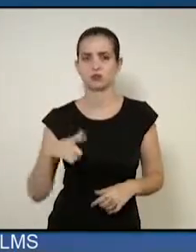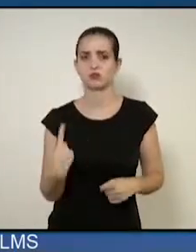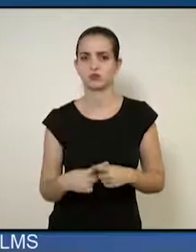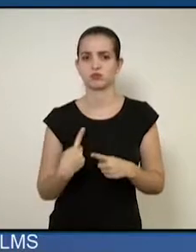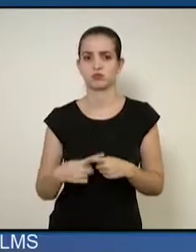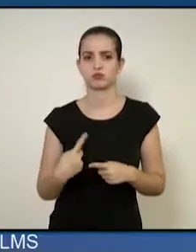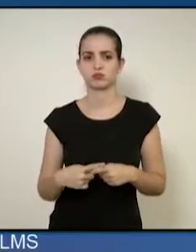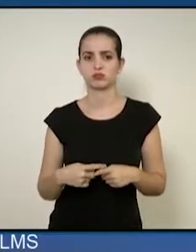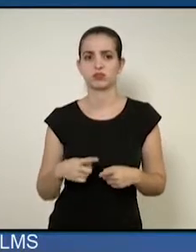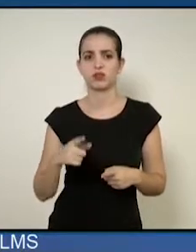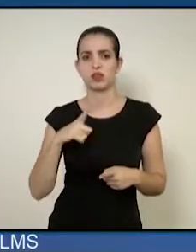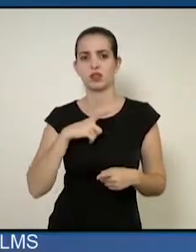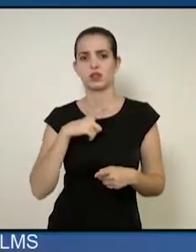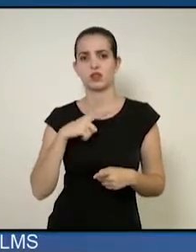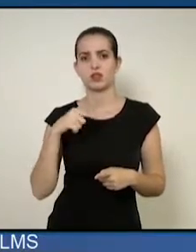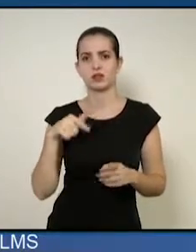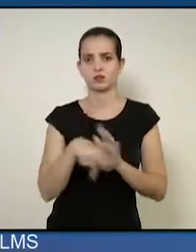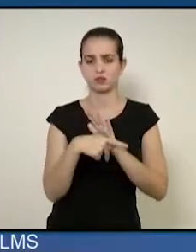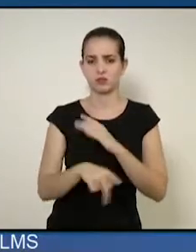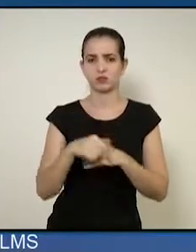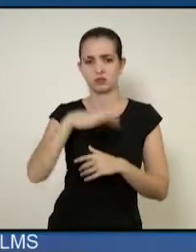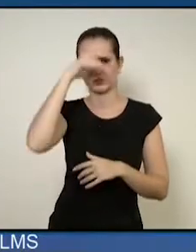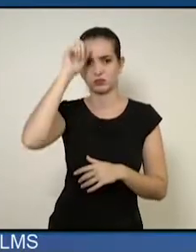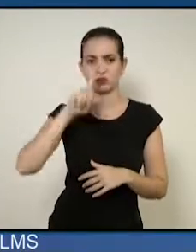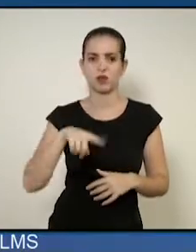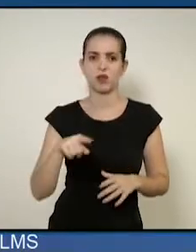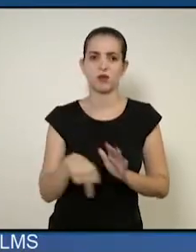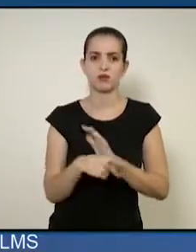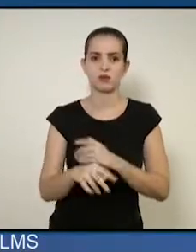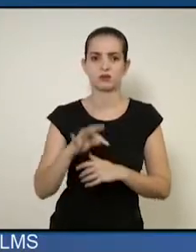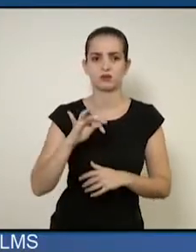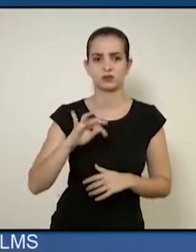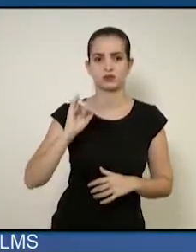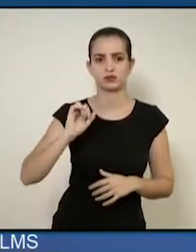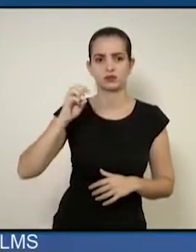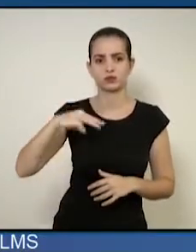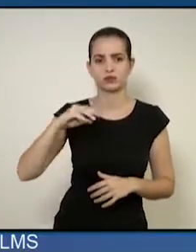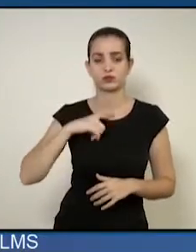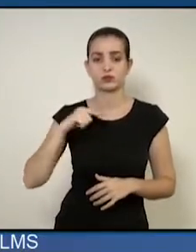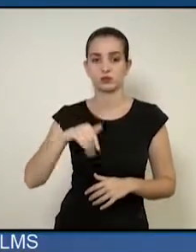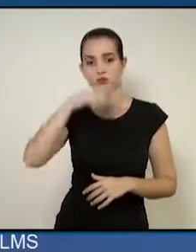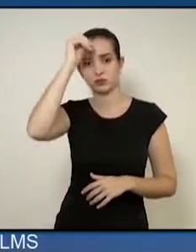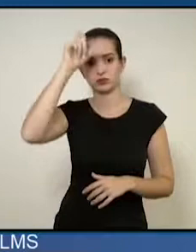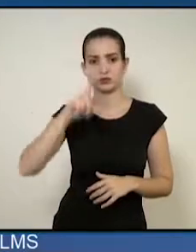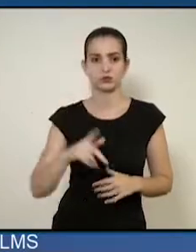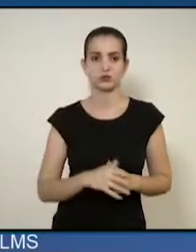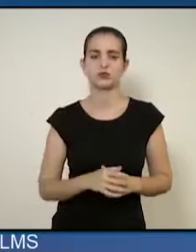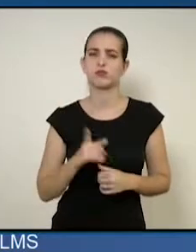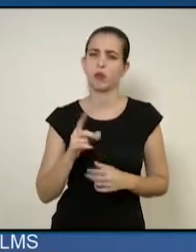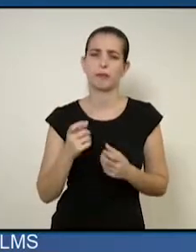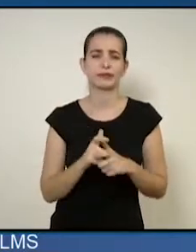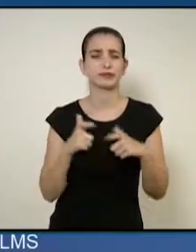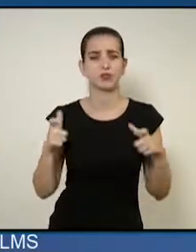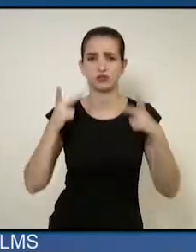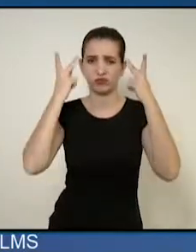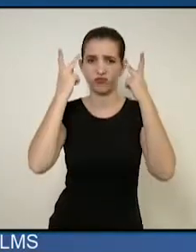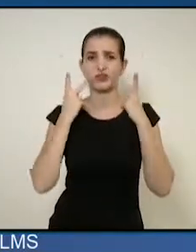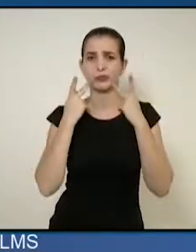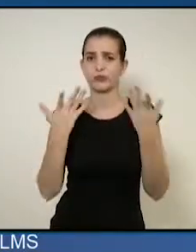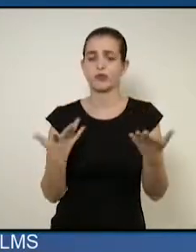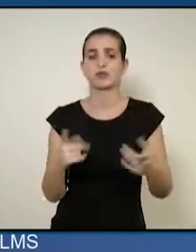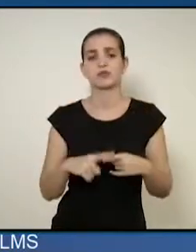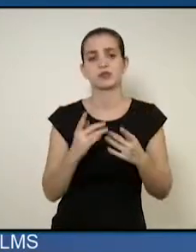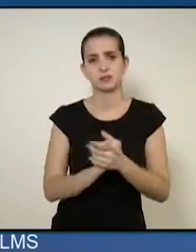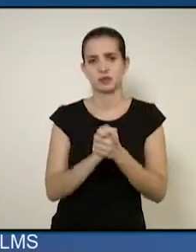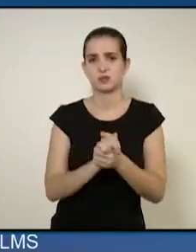da concessão aqui, me parece que é a TIM, de operar aqui no Mato Grosso do Sul. Acho isso uma grande vergonha. Mas parabéns